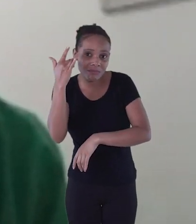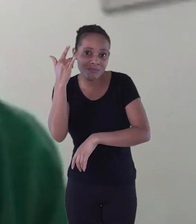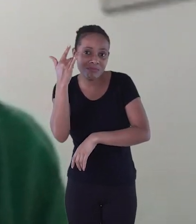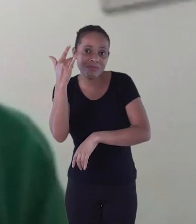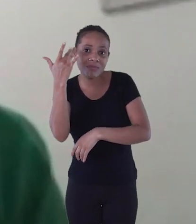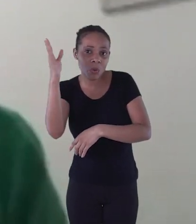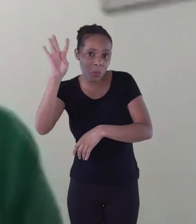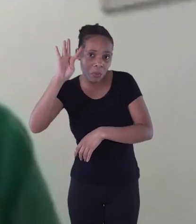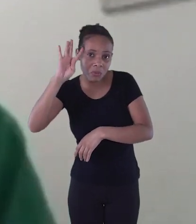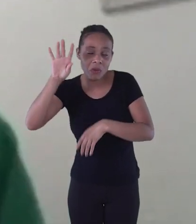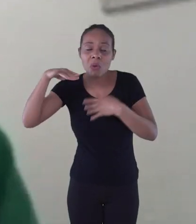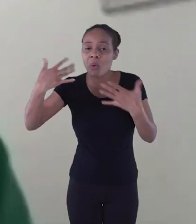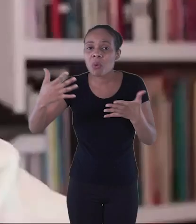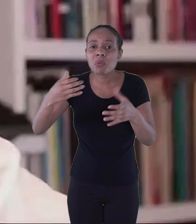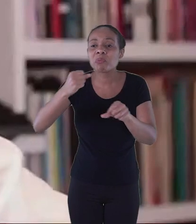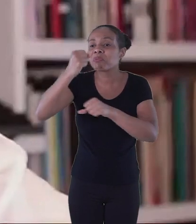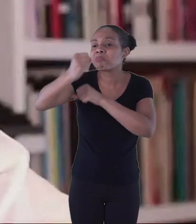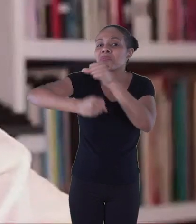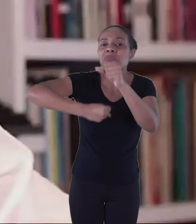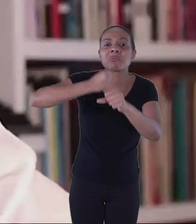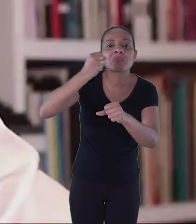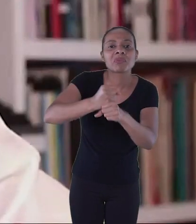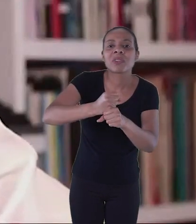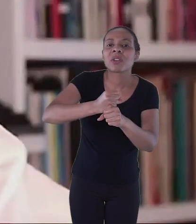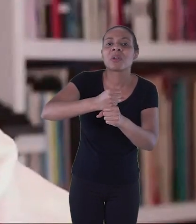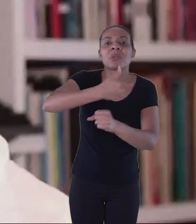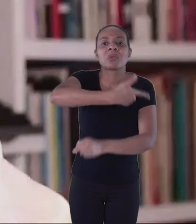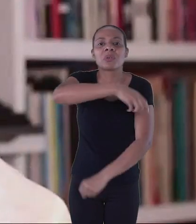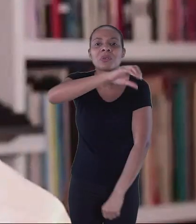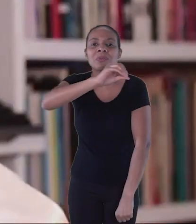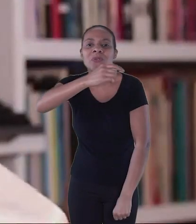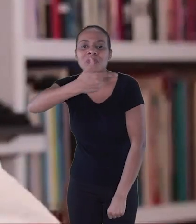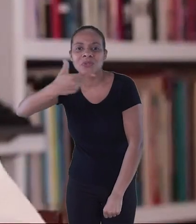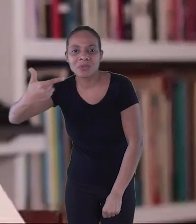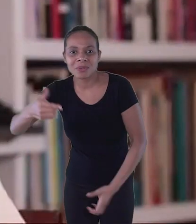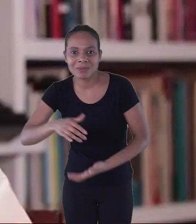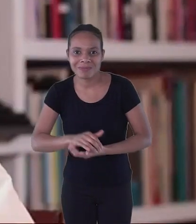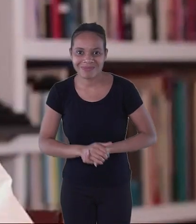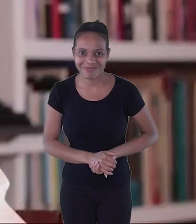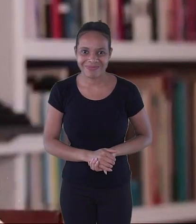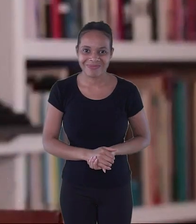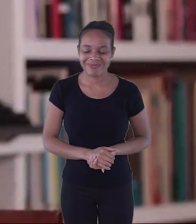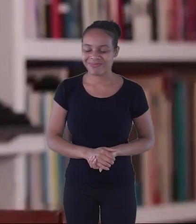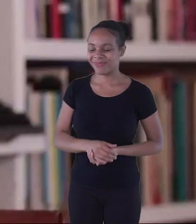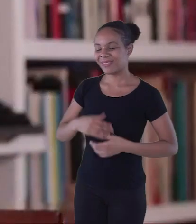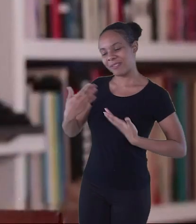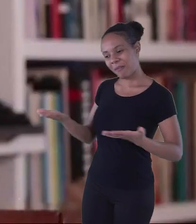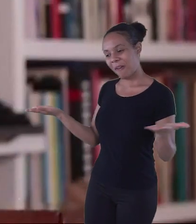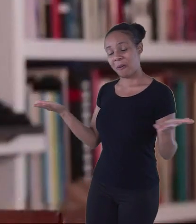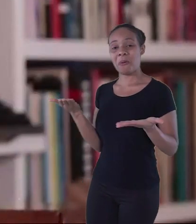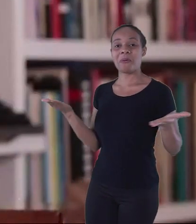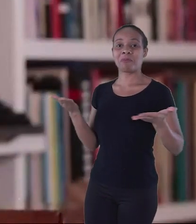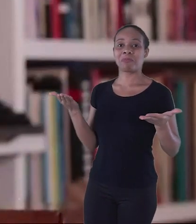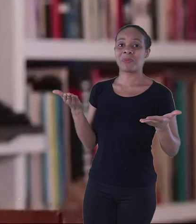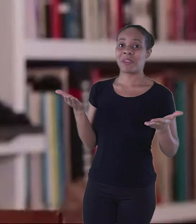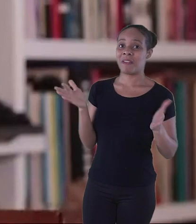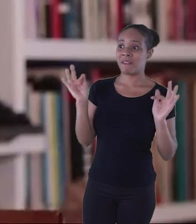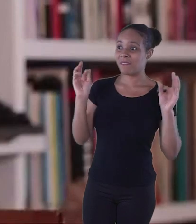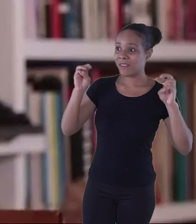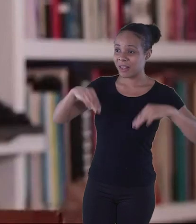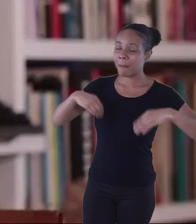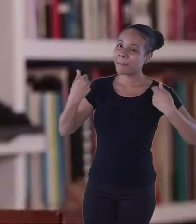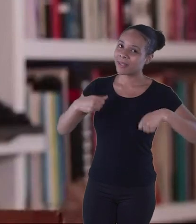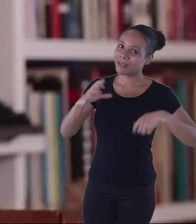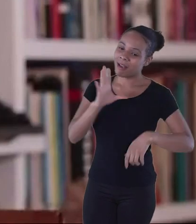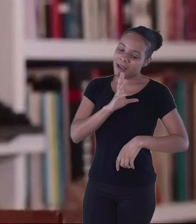2022, o ano que vem. Em primeiro lugar, então, para encerrar agora, eu tenho que fazer a declaração de amor, não tem jeito. Eu adoro essa